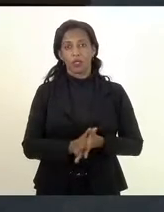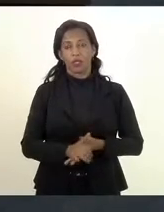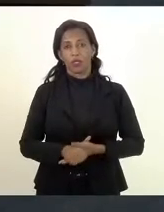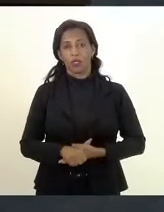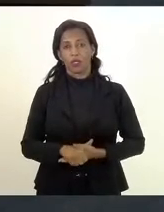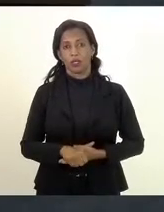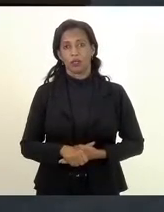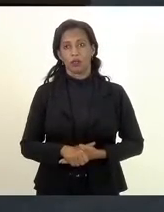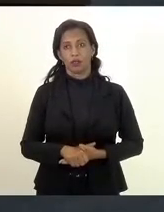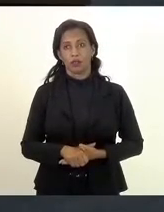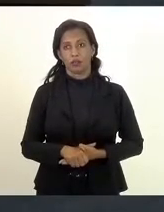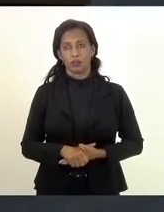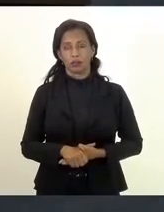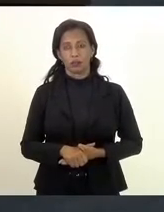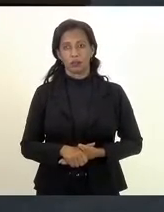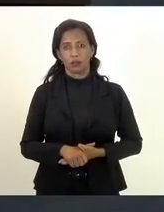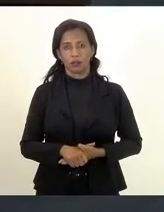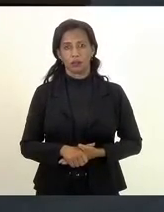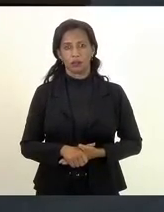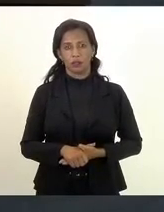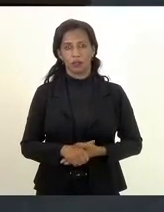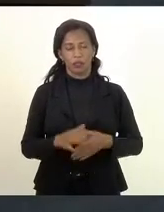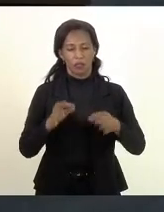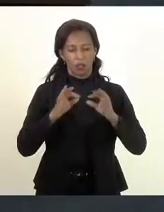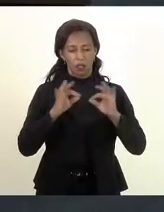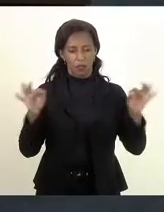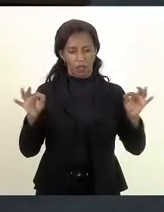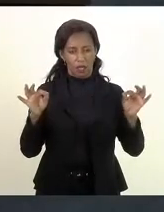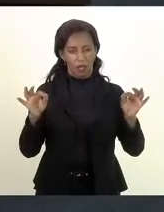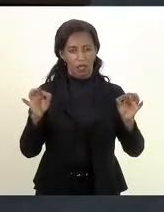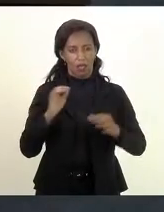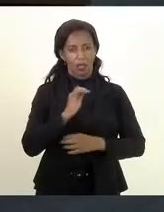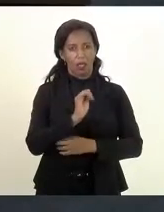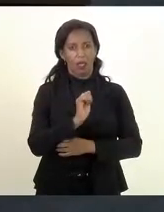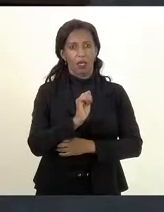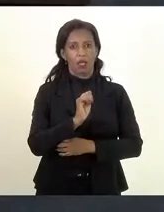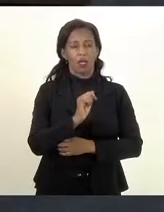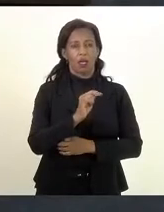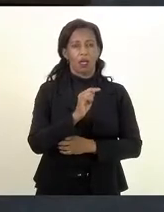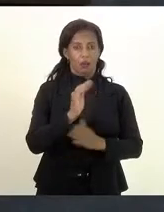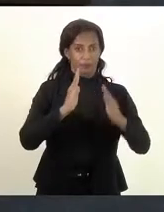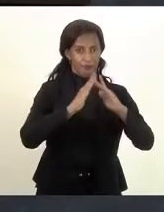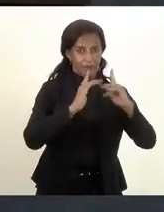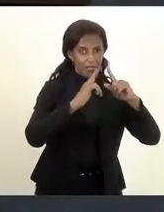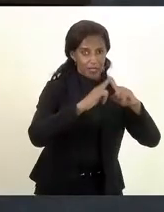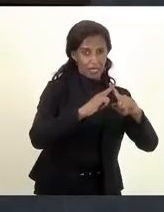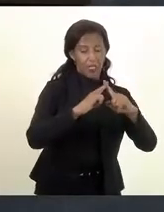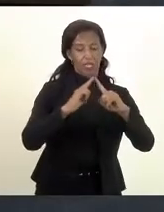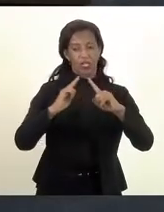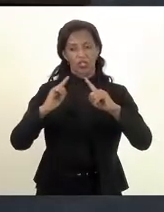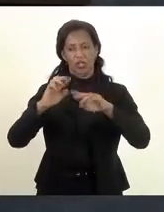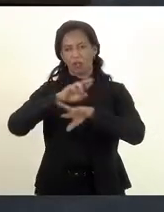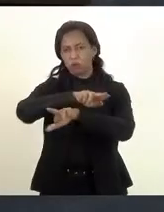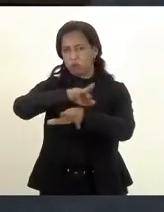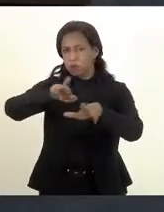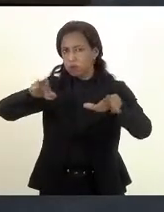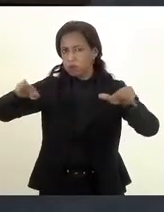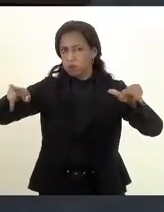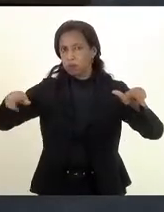imunidade tributária, para templos religiosos das diferentes matizes